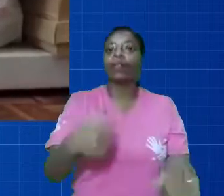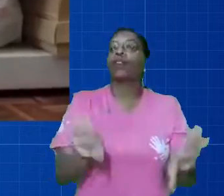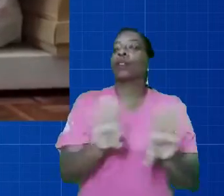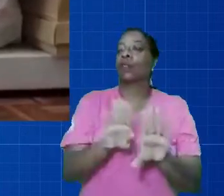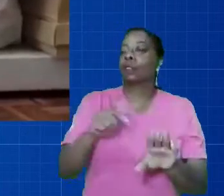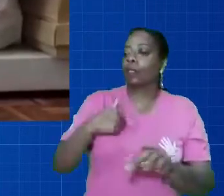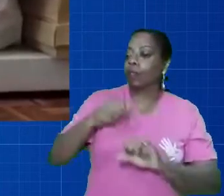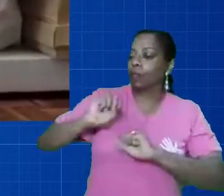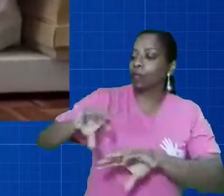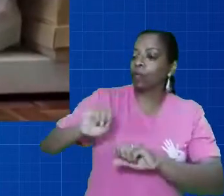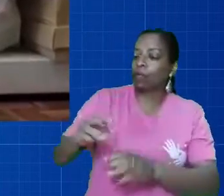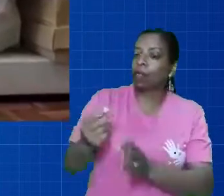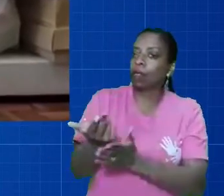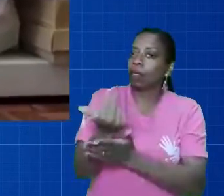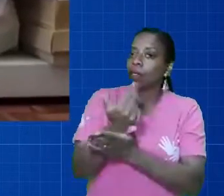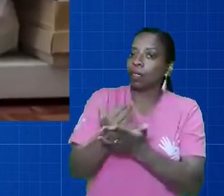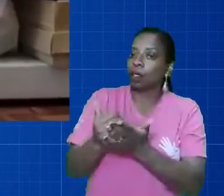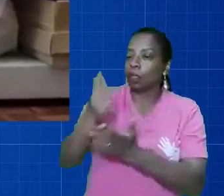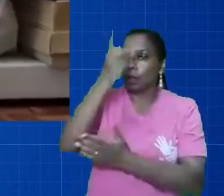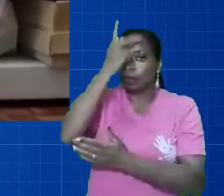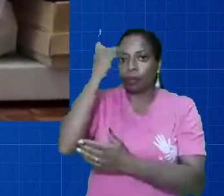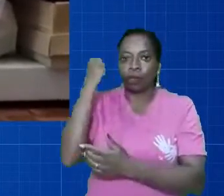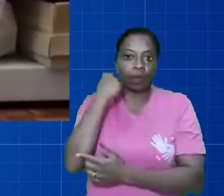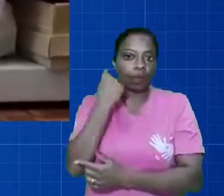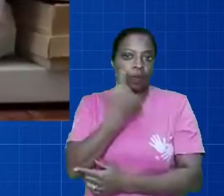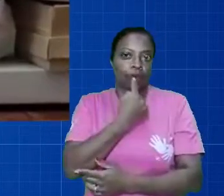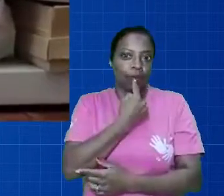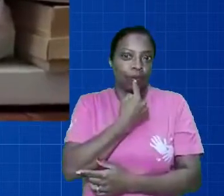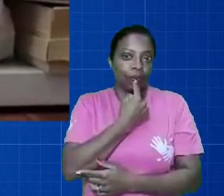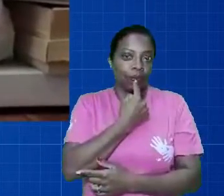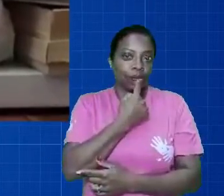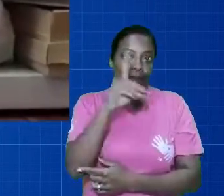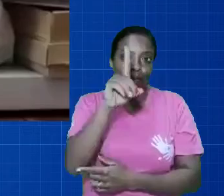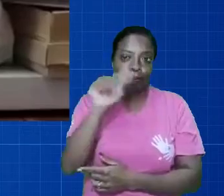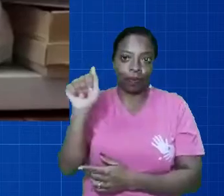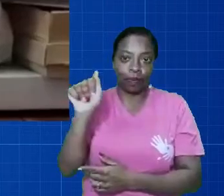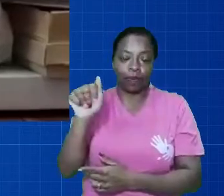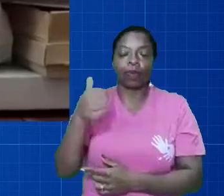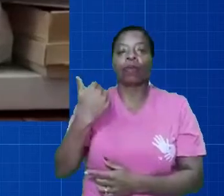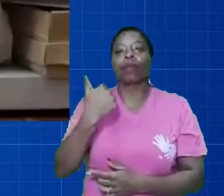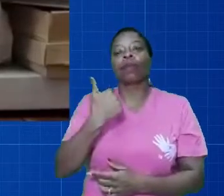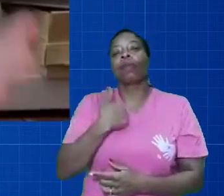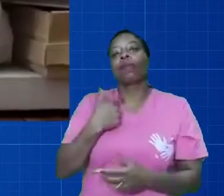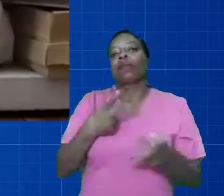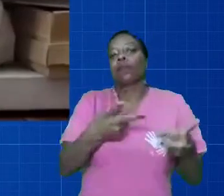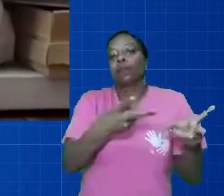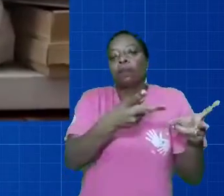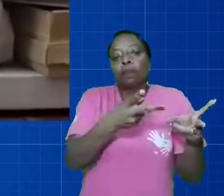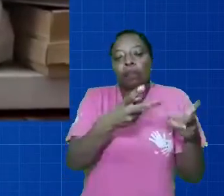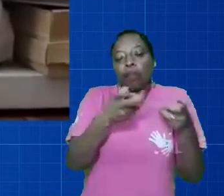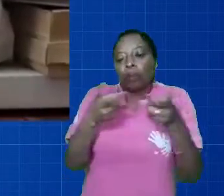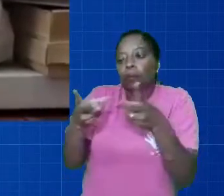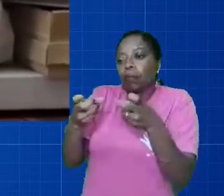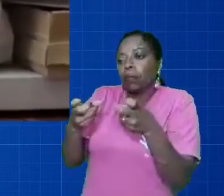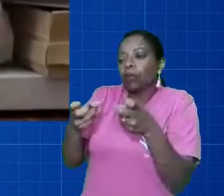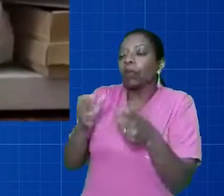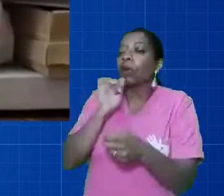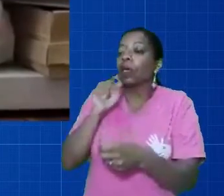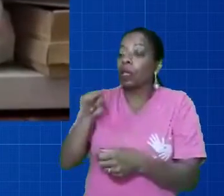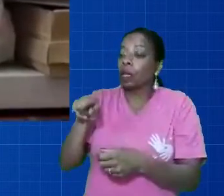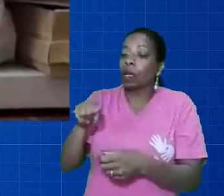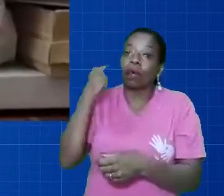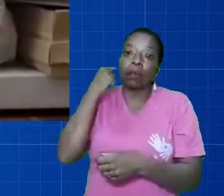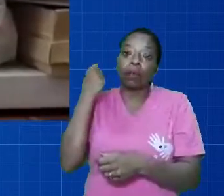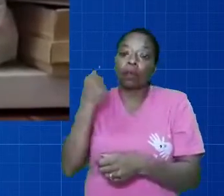Descobri muita coisa nessa época, né? Eu descobri a sensibilidade do deficiente auditivo, que é uma coisa assim, que extrapola tudo que a gente pode pensar. E do